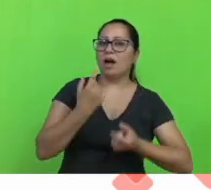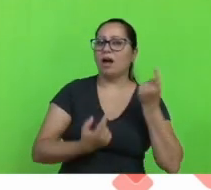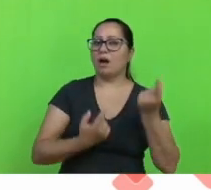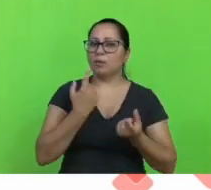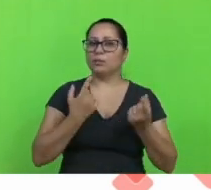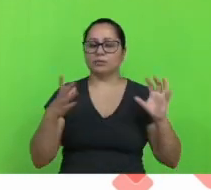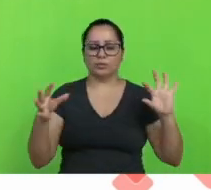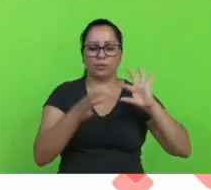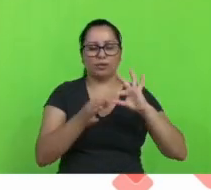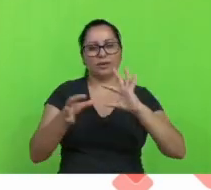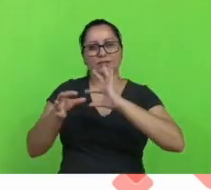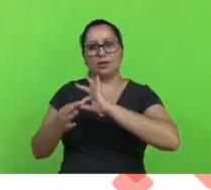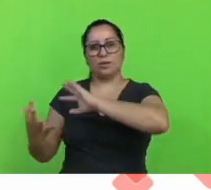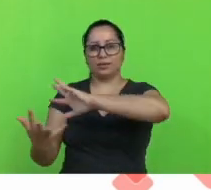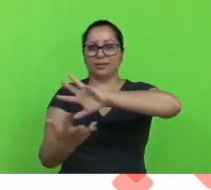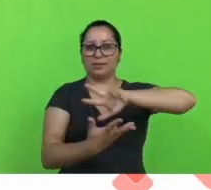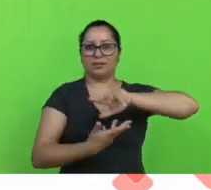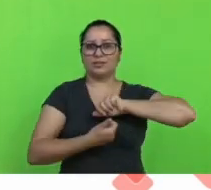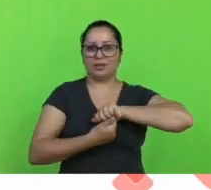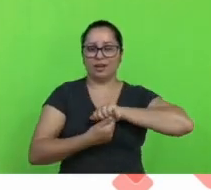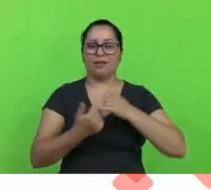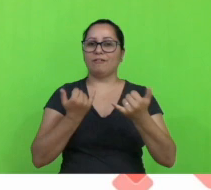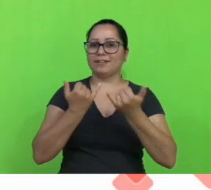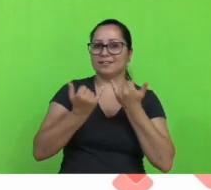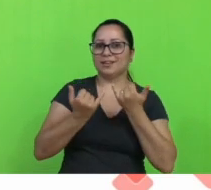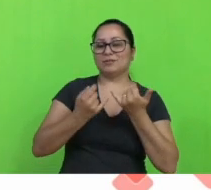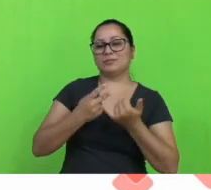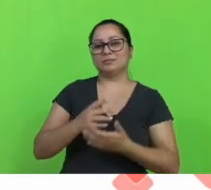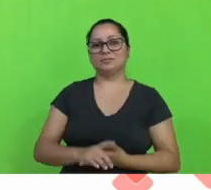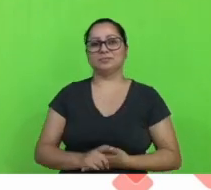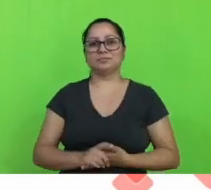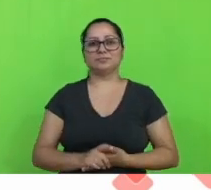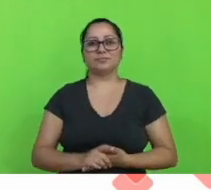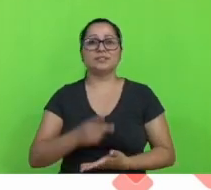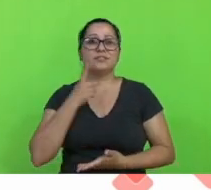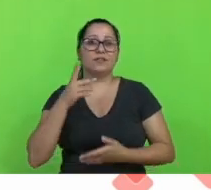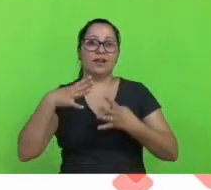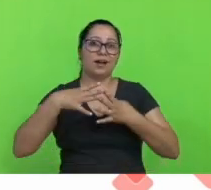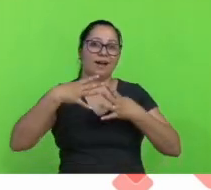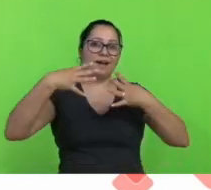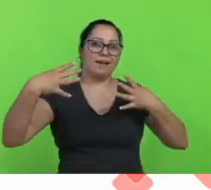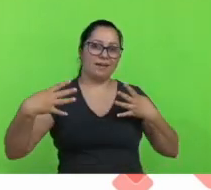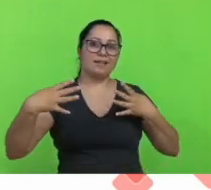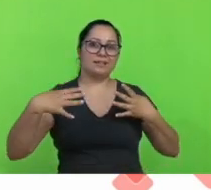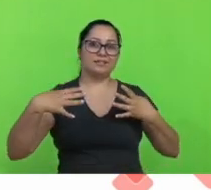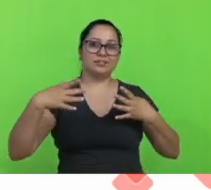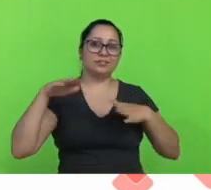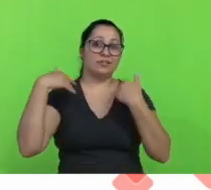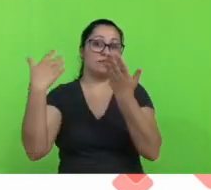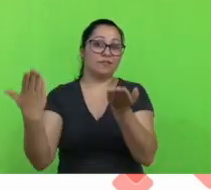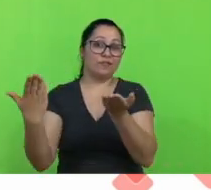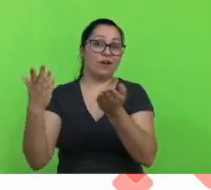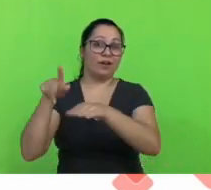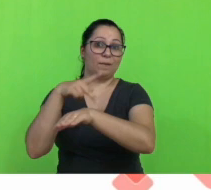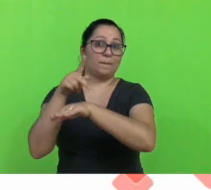Existem em alguns pontos as conexões internacionais, ou seja, quando nós queremos falar com alguma rede, algum servidor